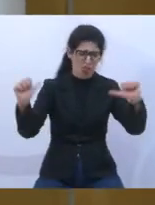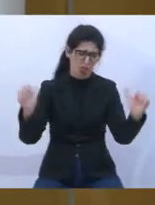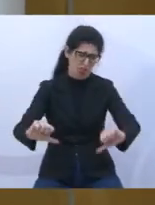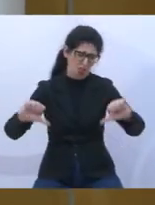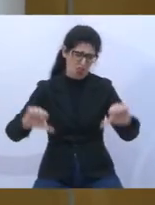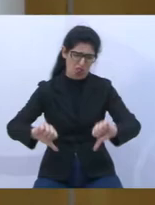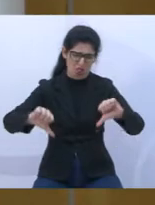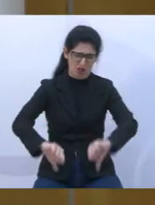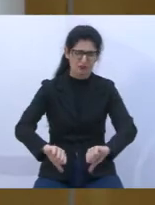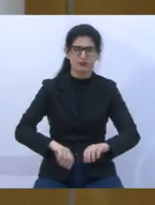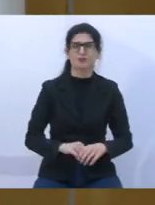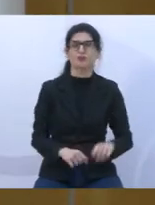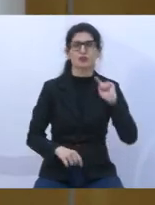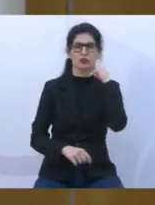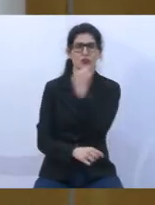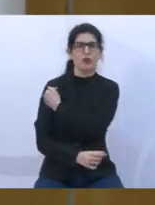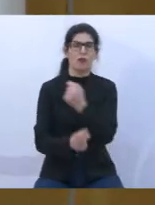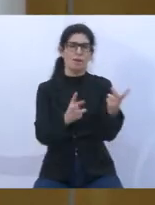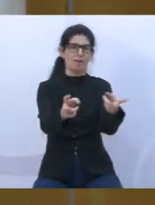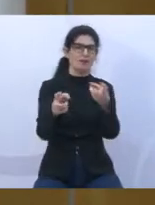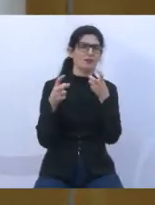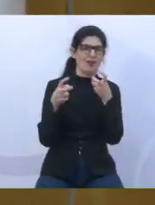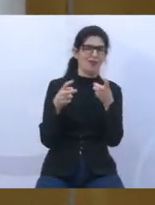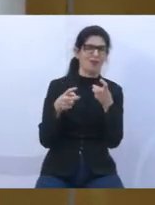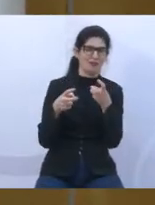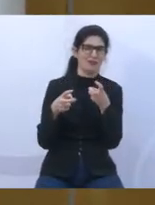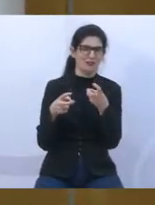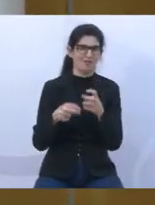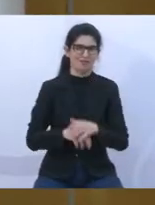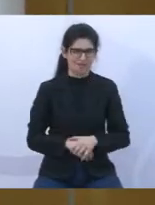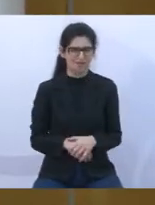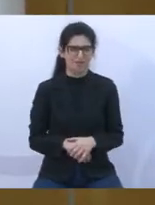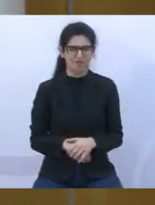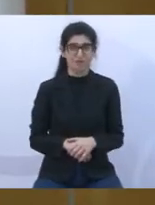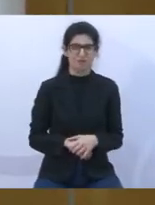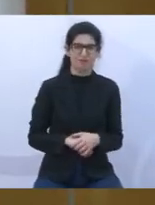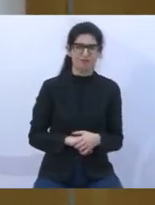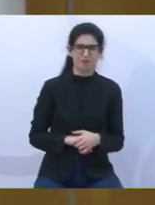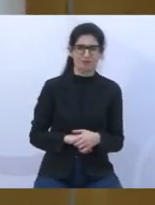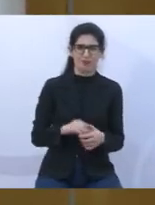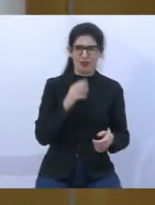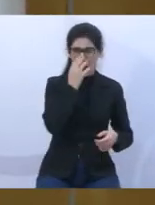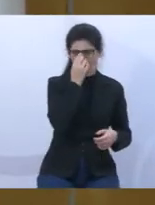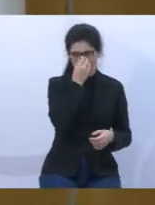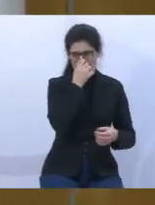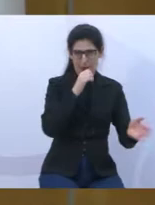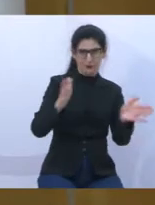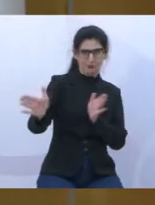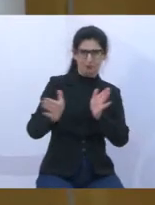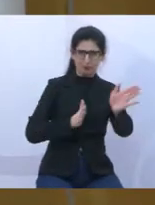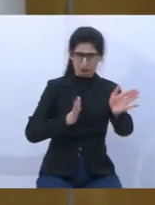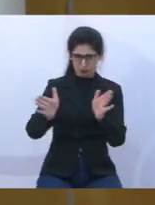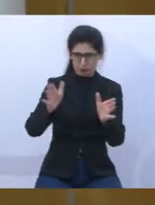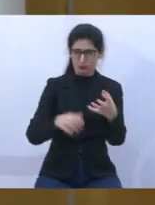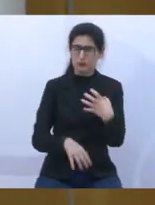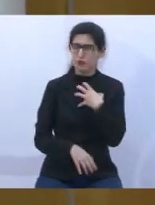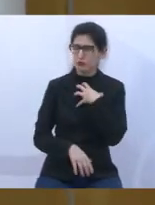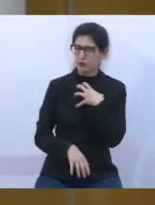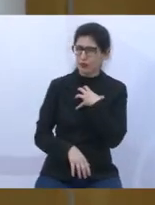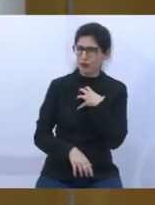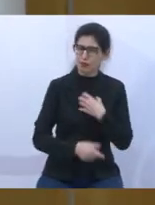vendo nesses dias aí oi e aí esse governo que adota a postura